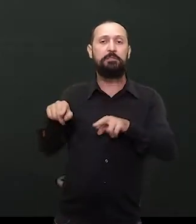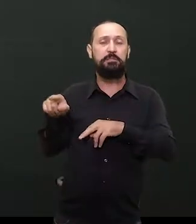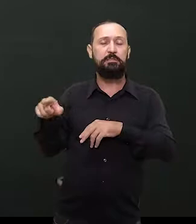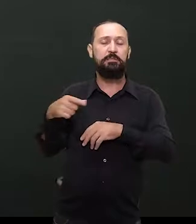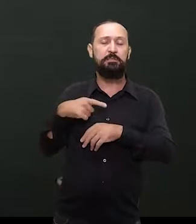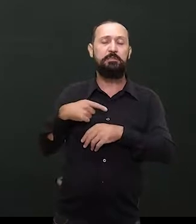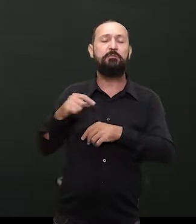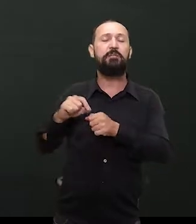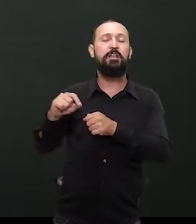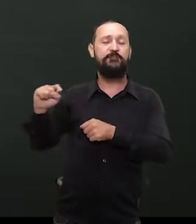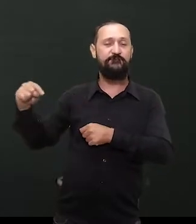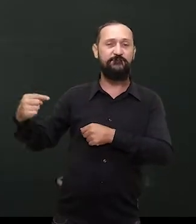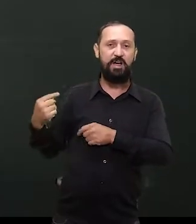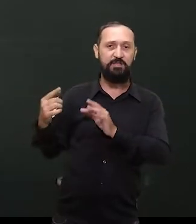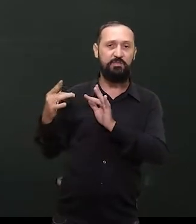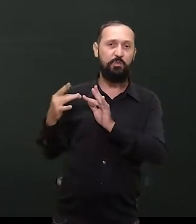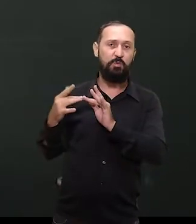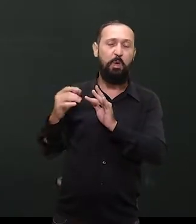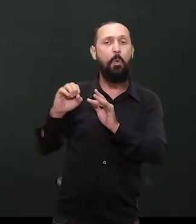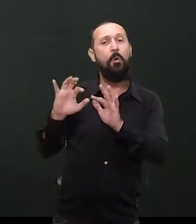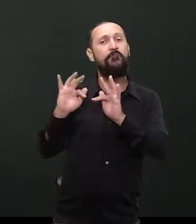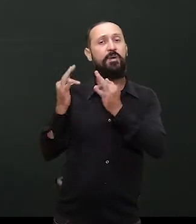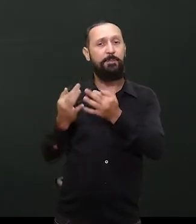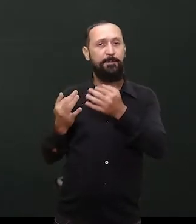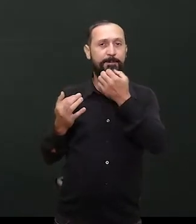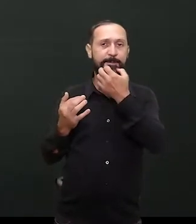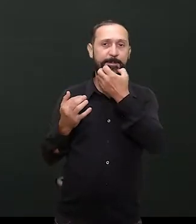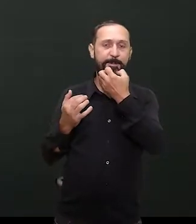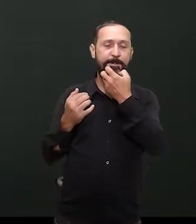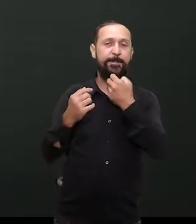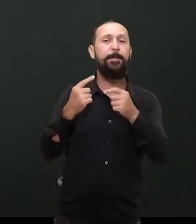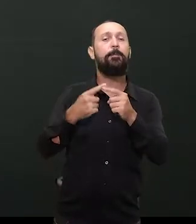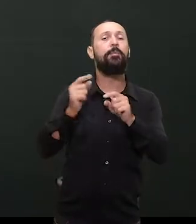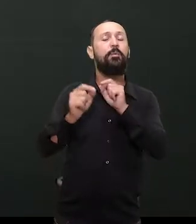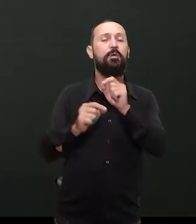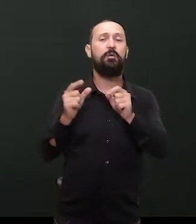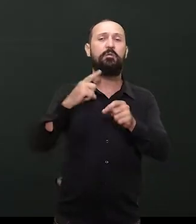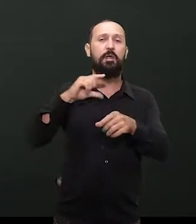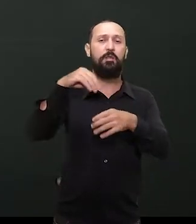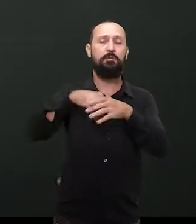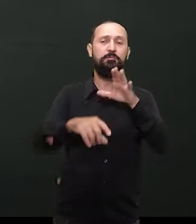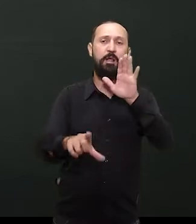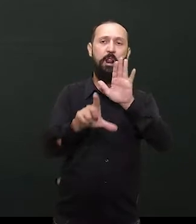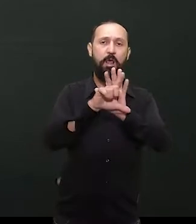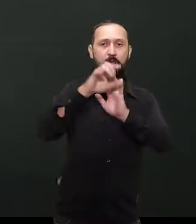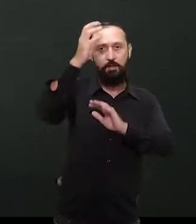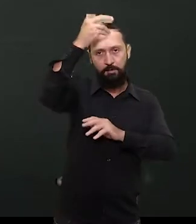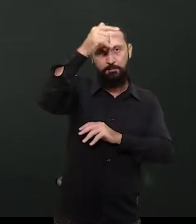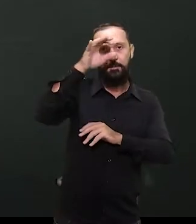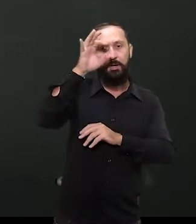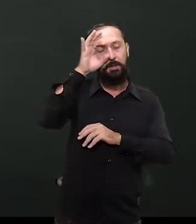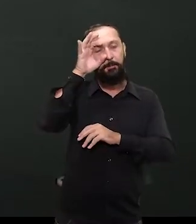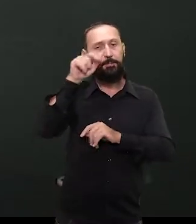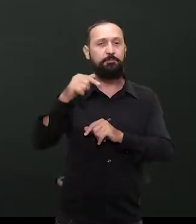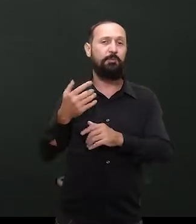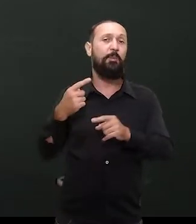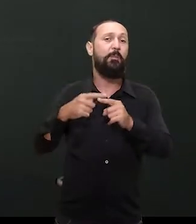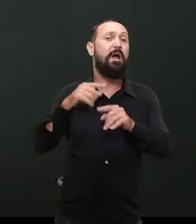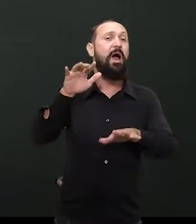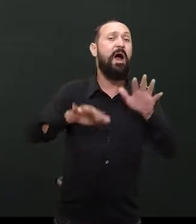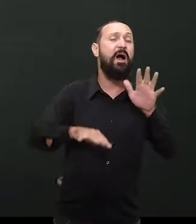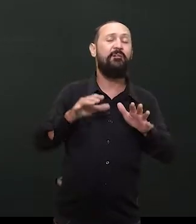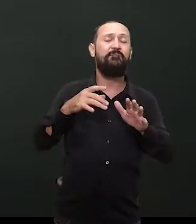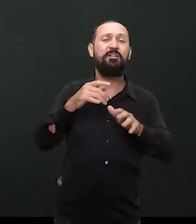com o autor ou uma relação familiar né porque é o que se prever a Lei Maria da Penha muitas